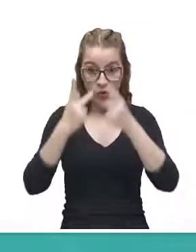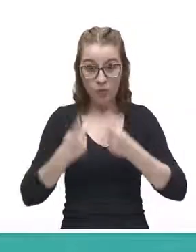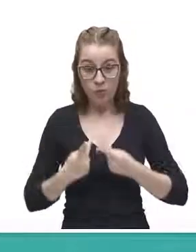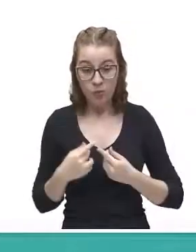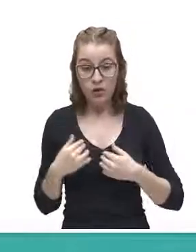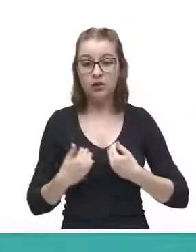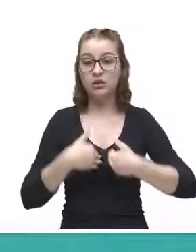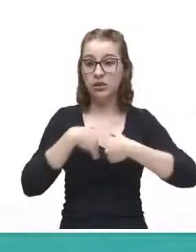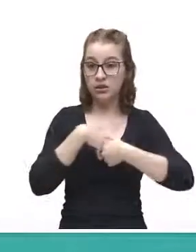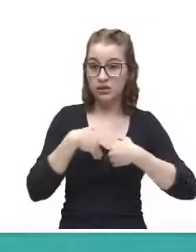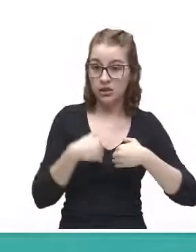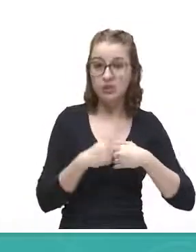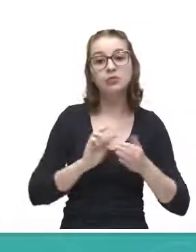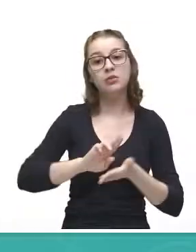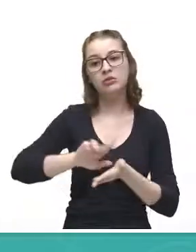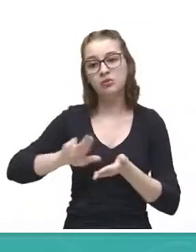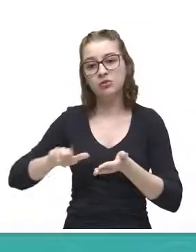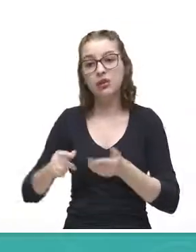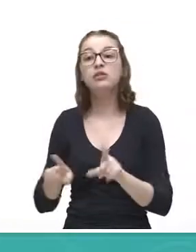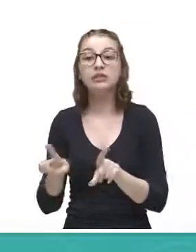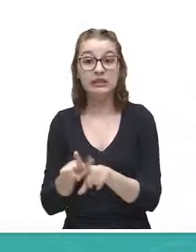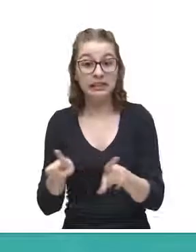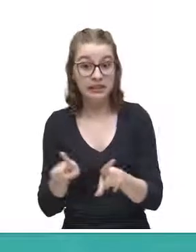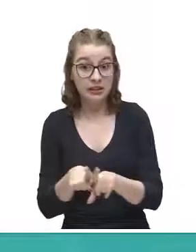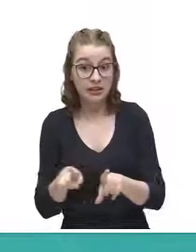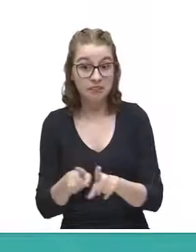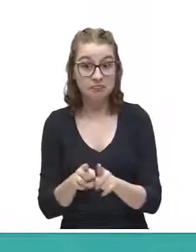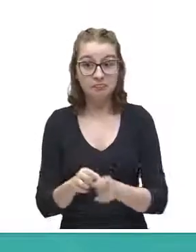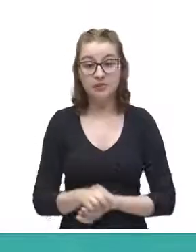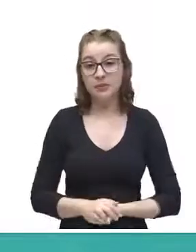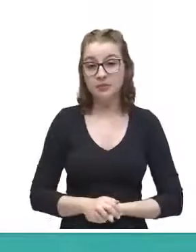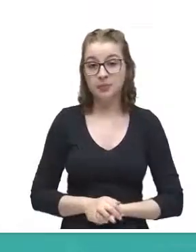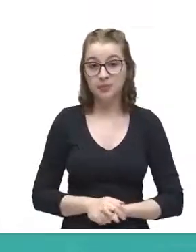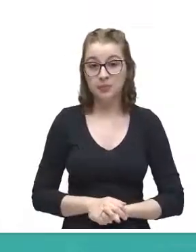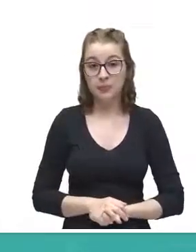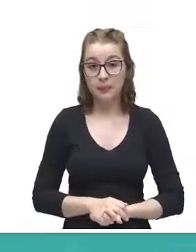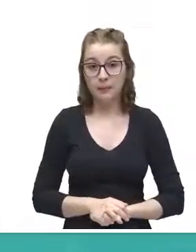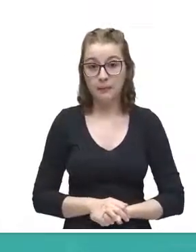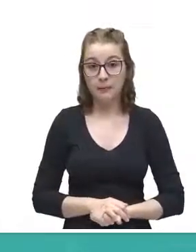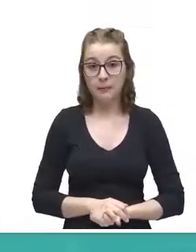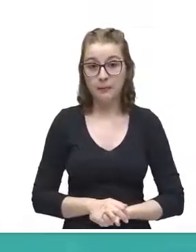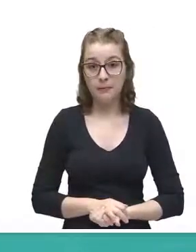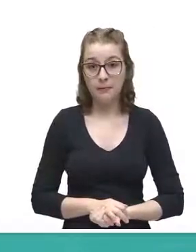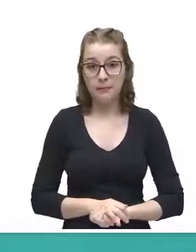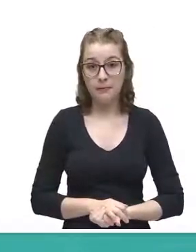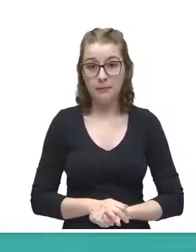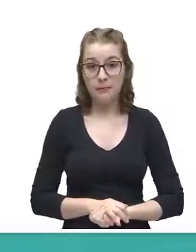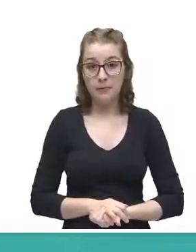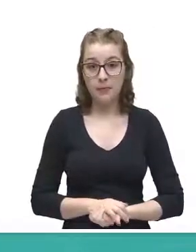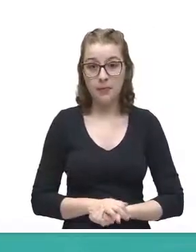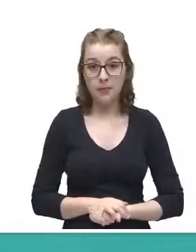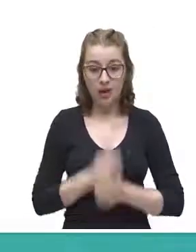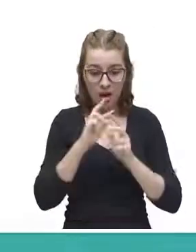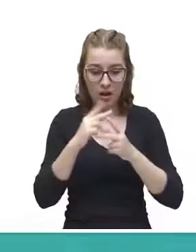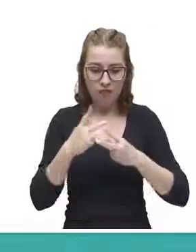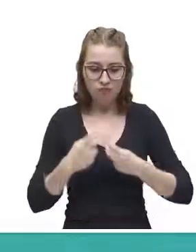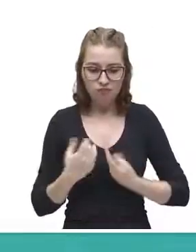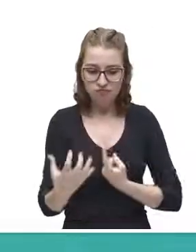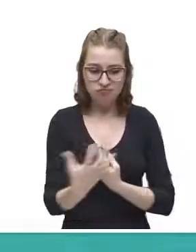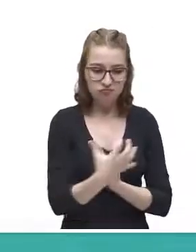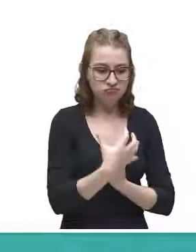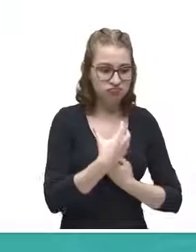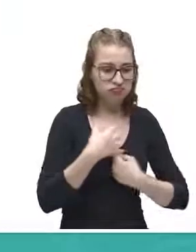vida de seres vivos. Então, a vida dos animais também poderia ser afetada, até a nossa de seres humanos também poderia